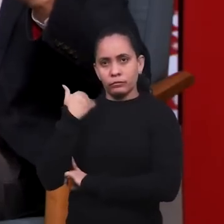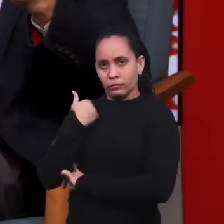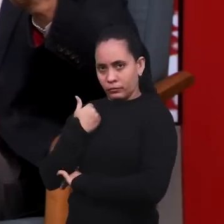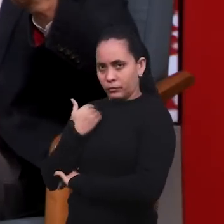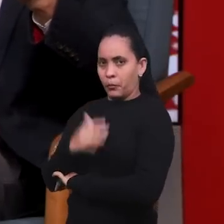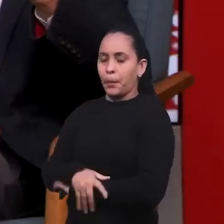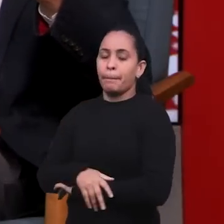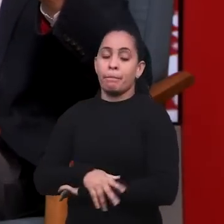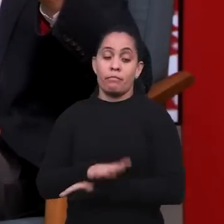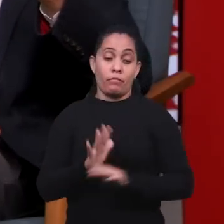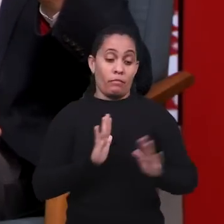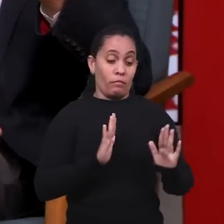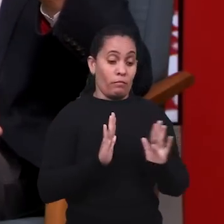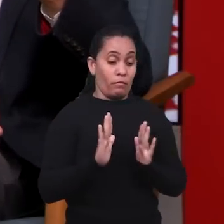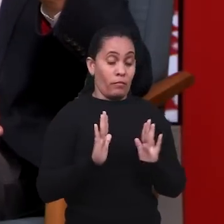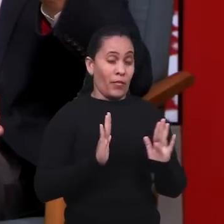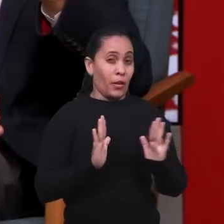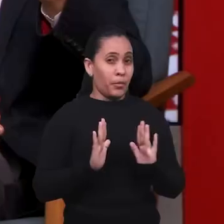Naquela época,